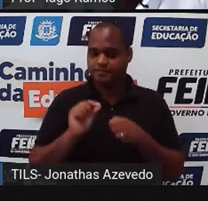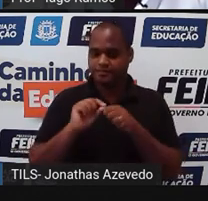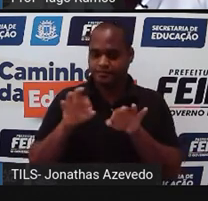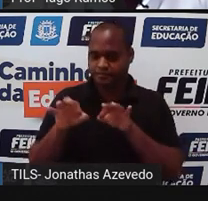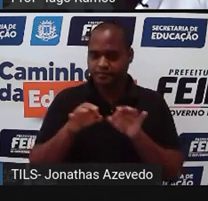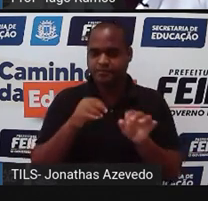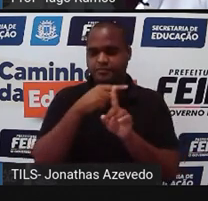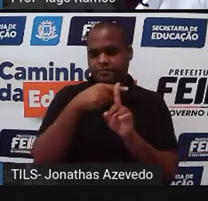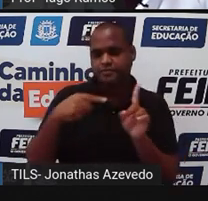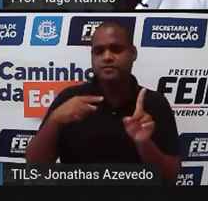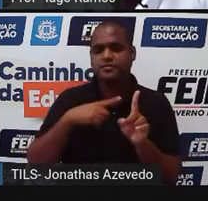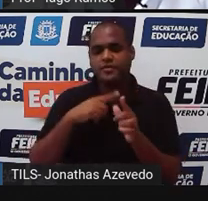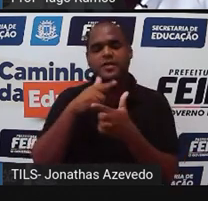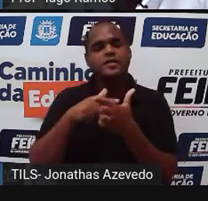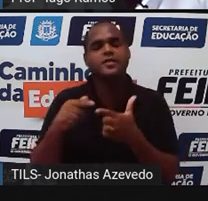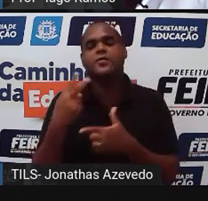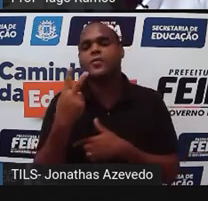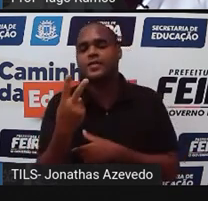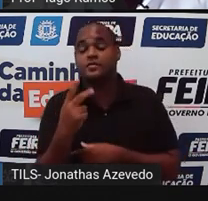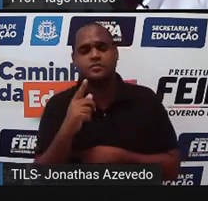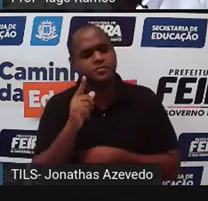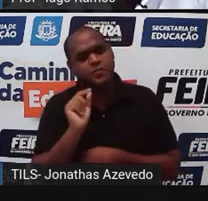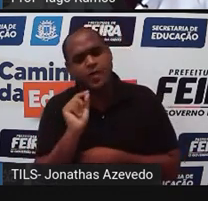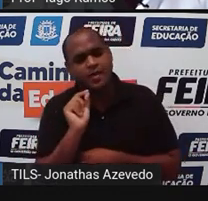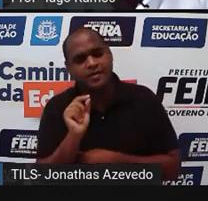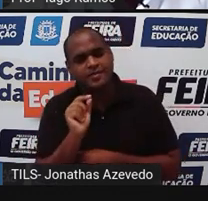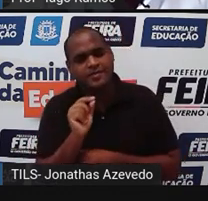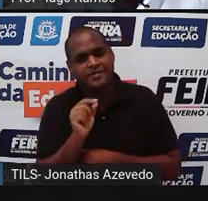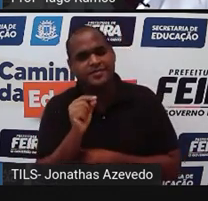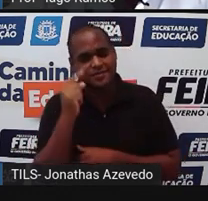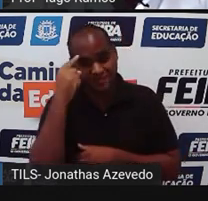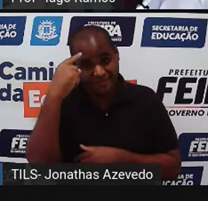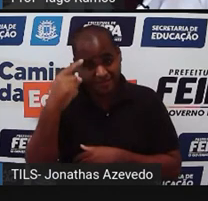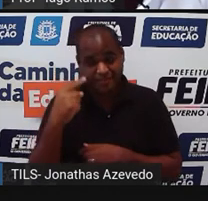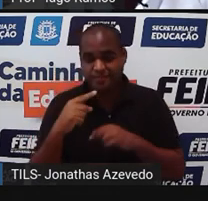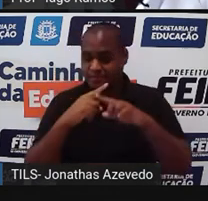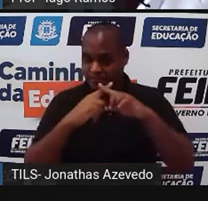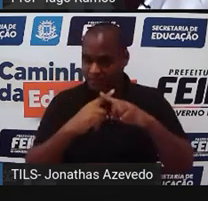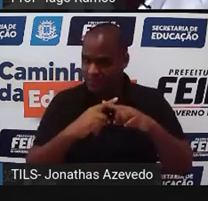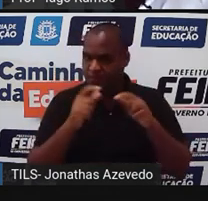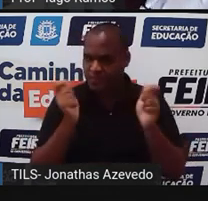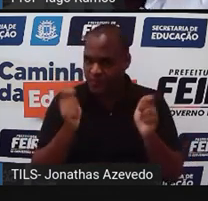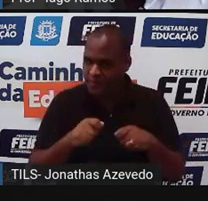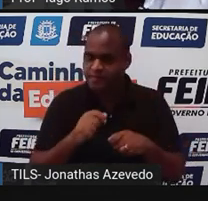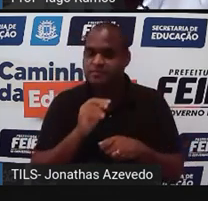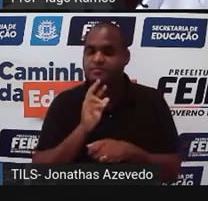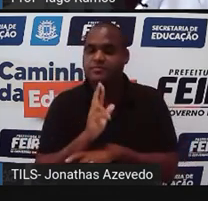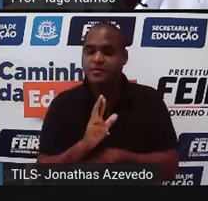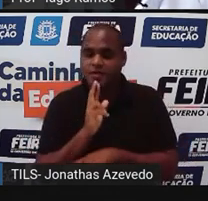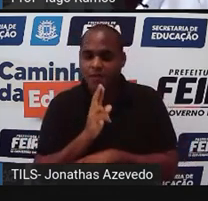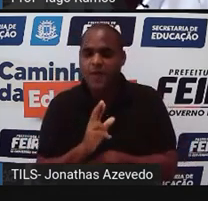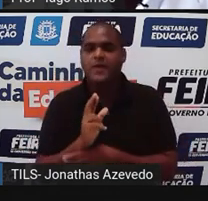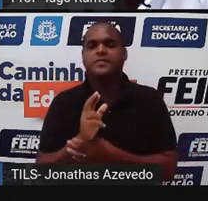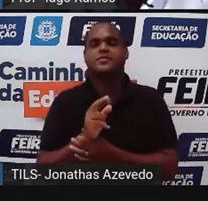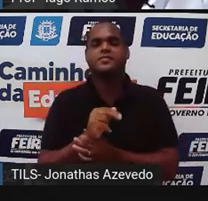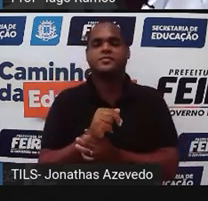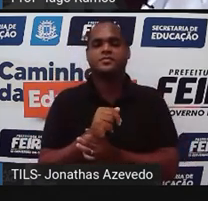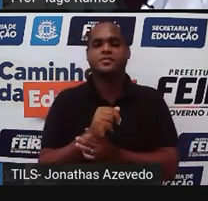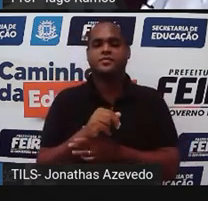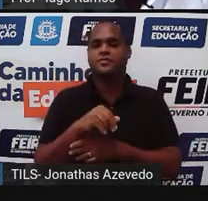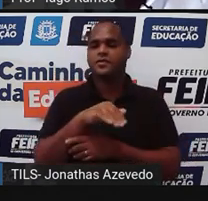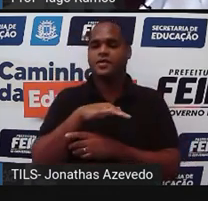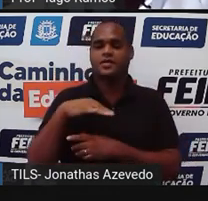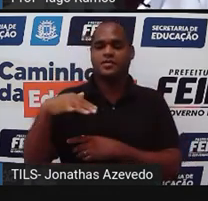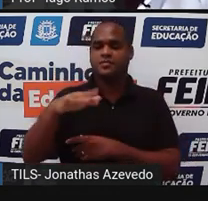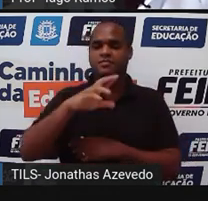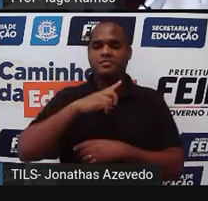dividido por dois o quê que dividir por dois a multiplicação né o produto entre a medida